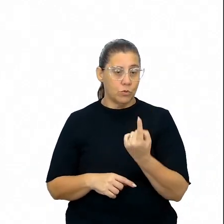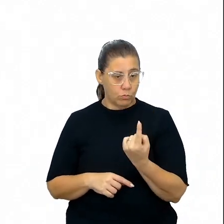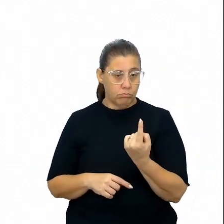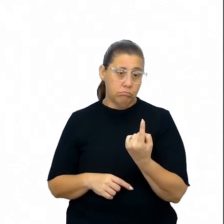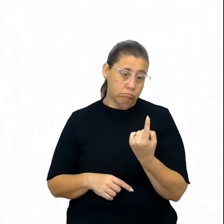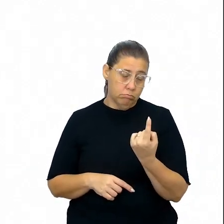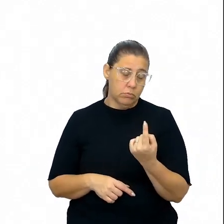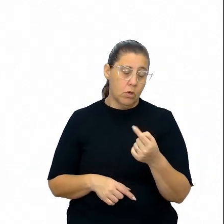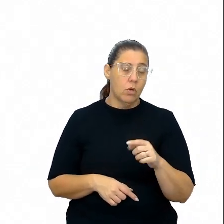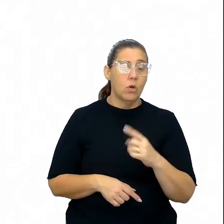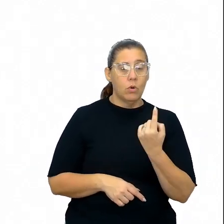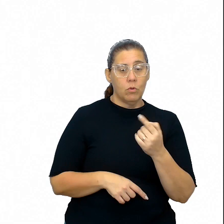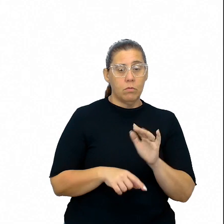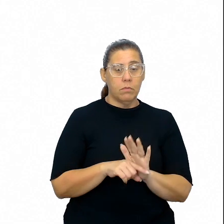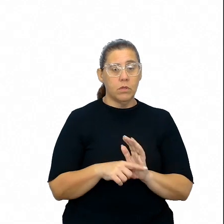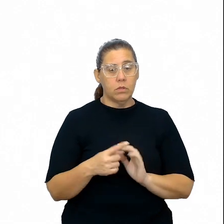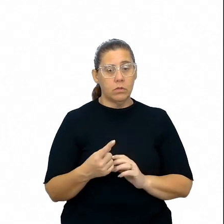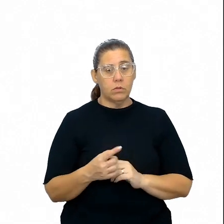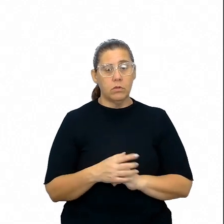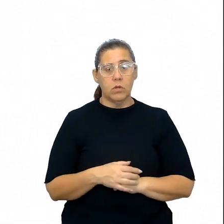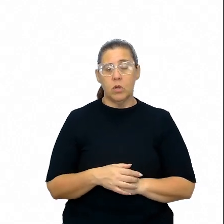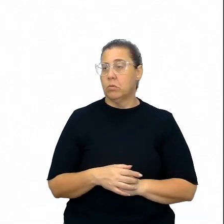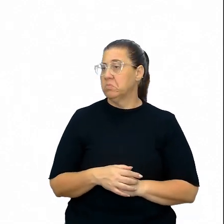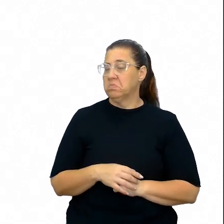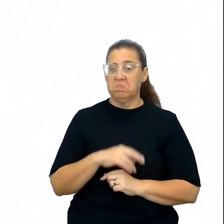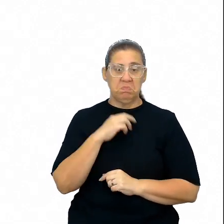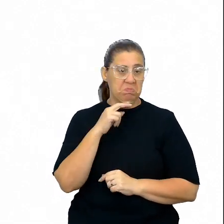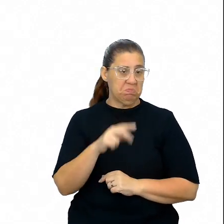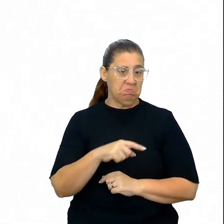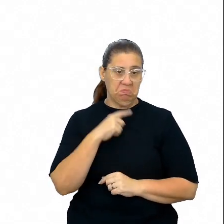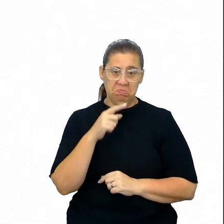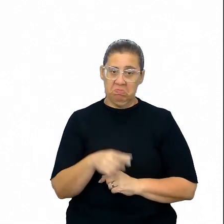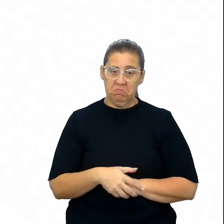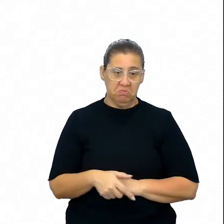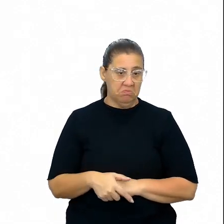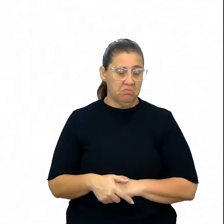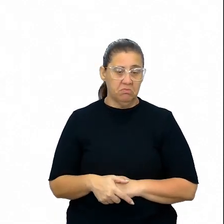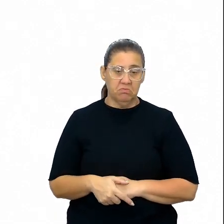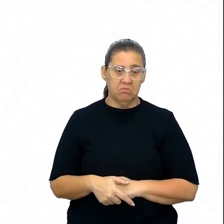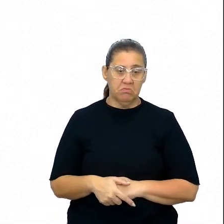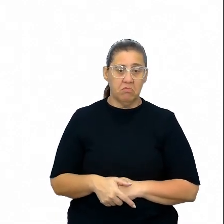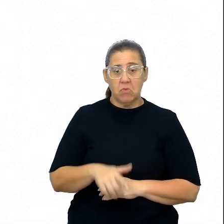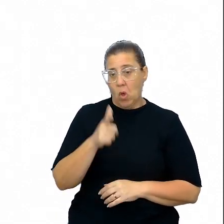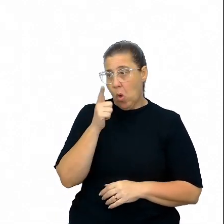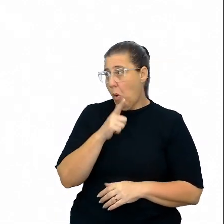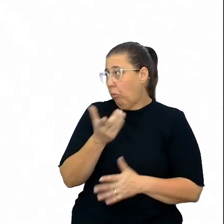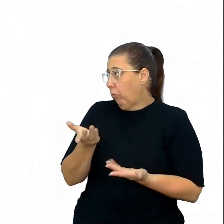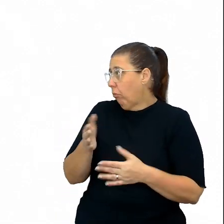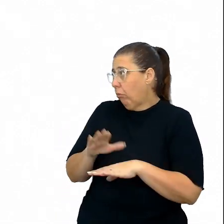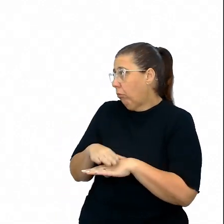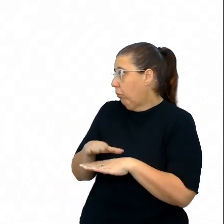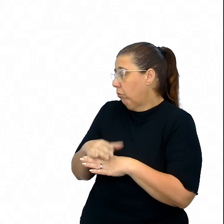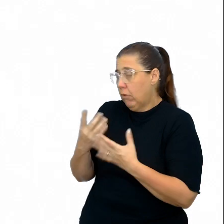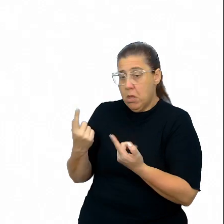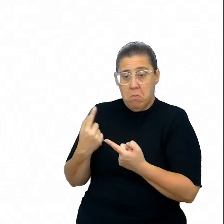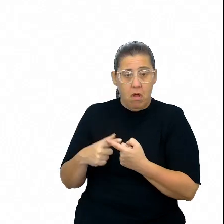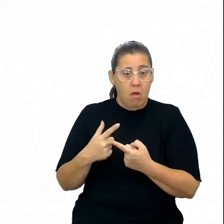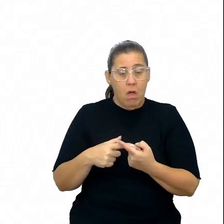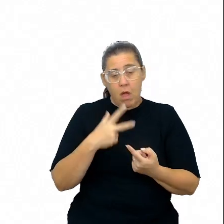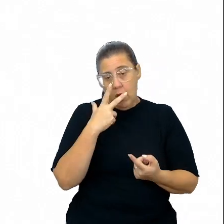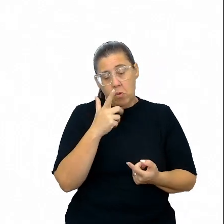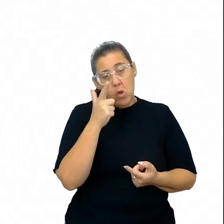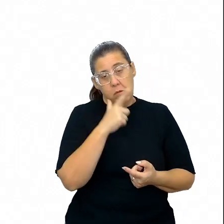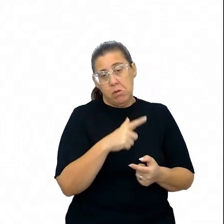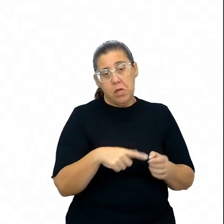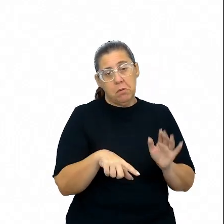1. 1 menos 2, não dá para fazer, professor, não consigo tirar. Ele não consegue fazer essa subtração, porque ele acha que não dá para